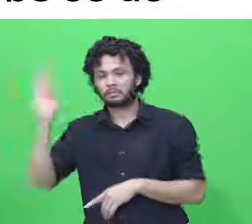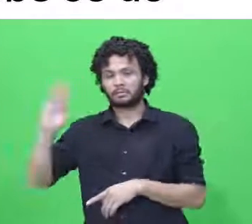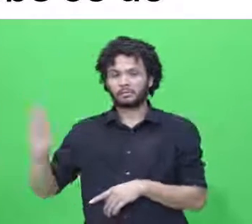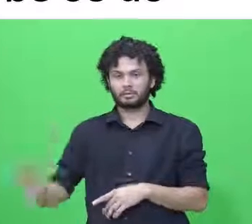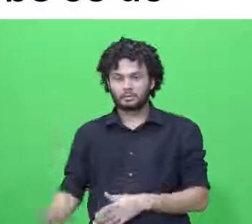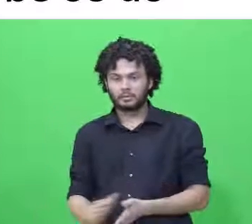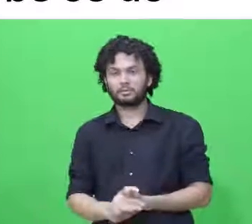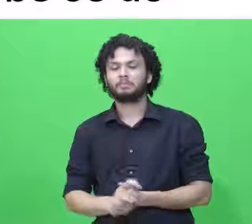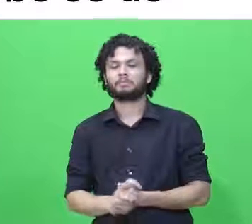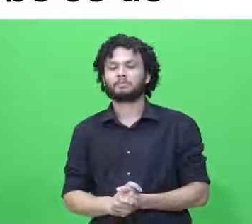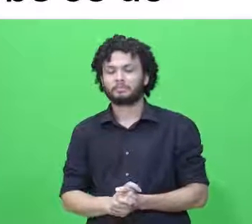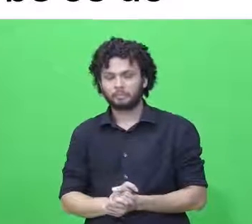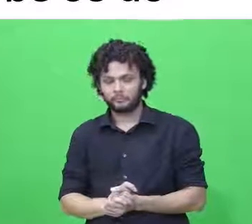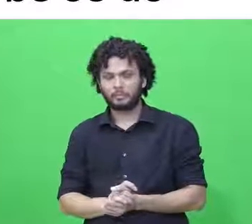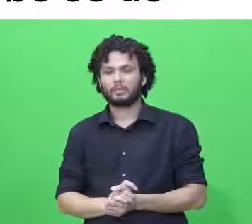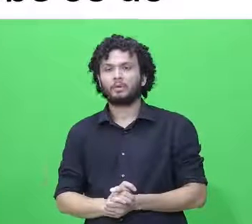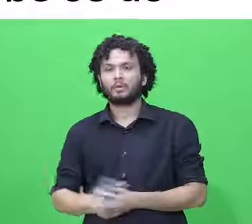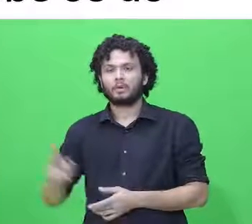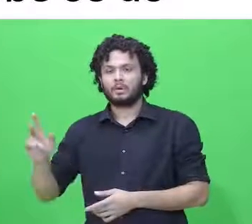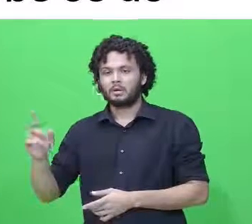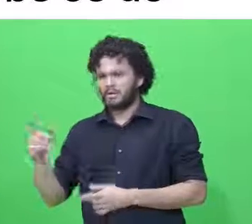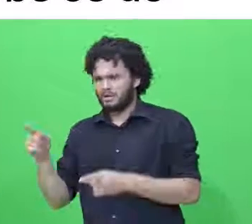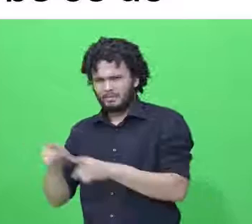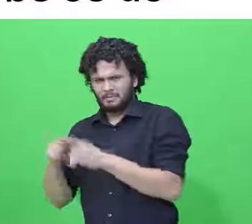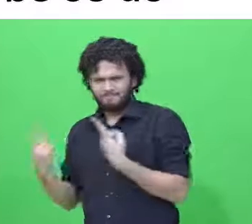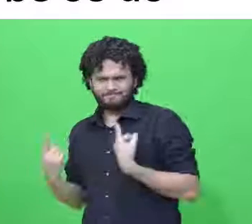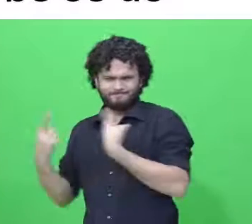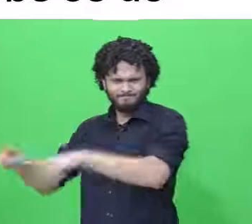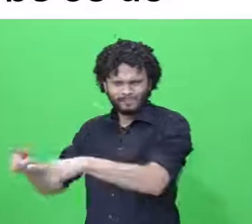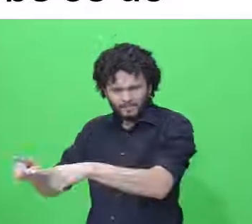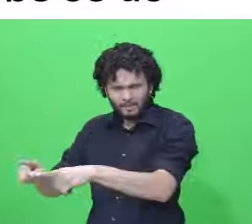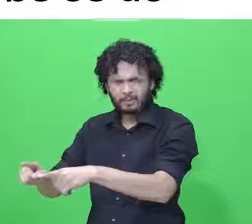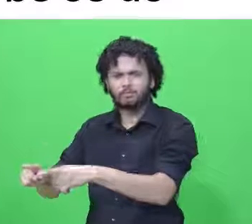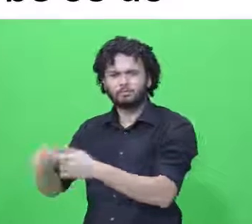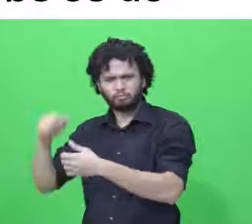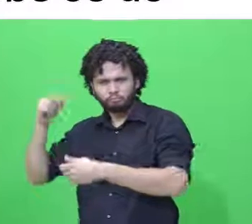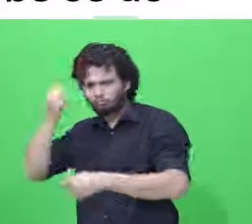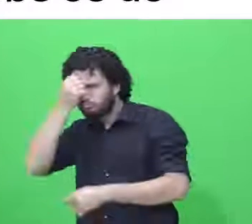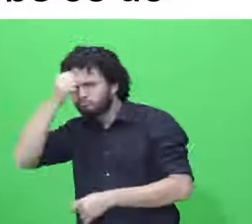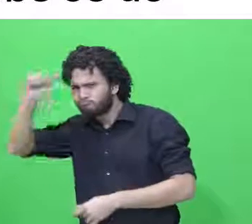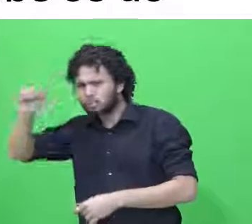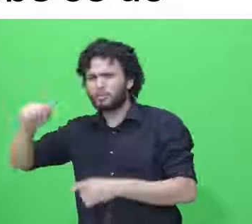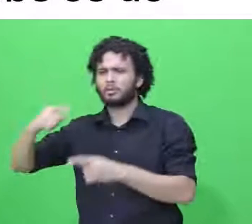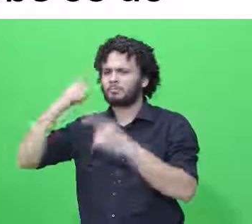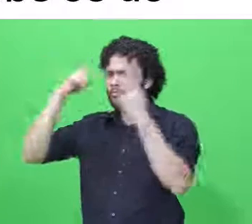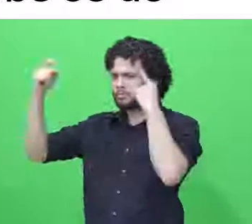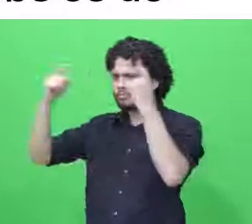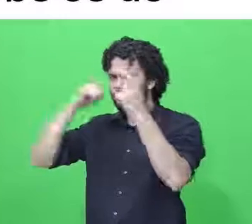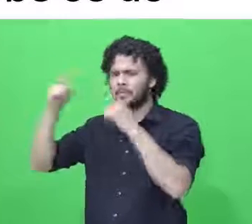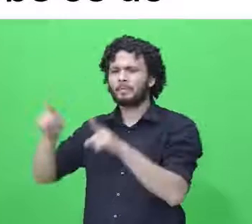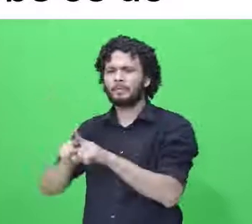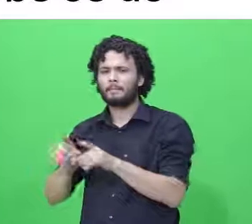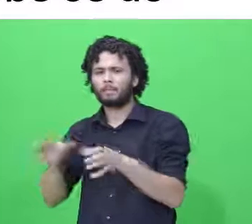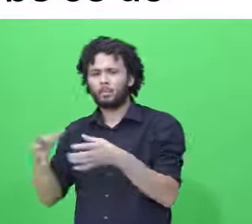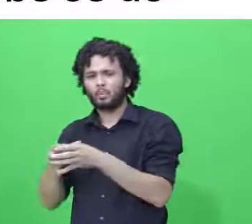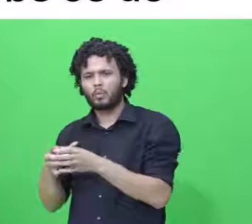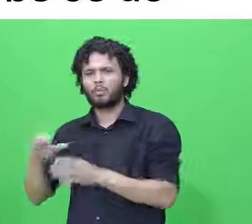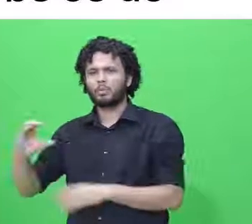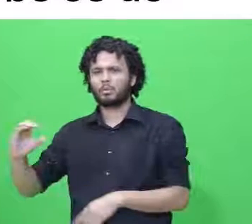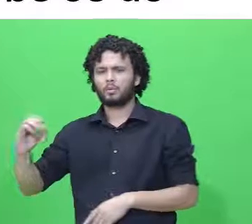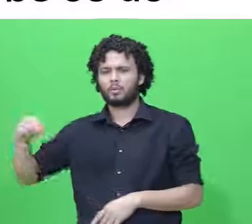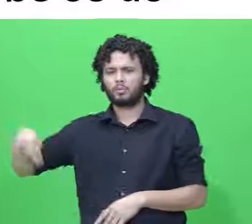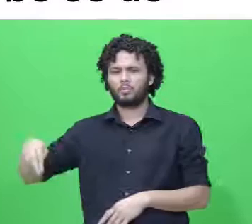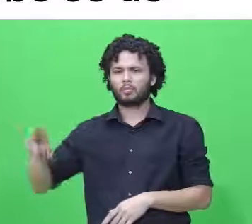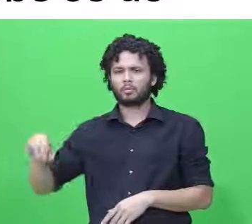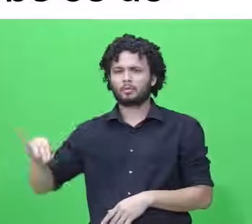os indivíduos, o uso da violência contra os adversários políticos, especialmente contra os comunistas, e a censura, então, aos meios